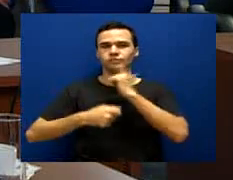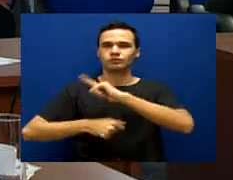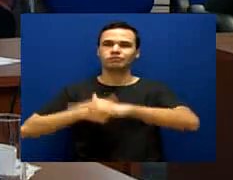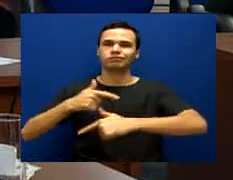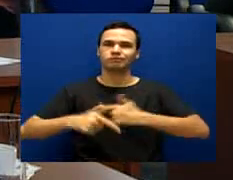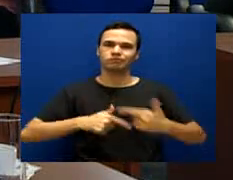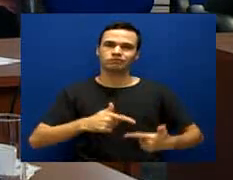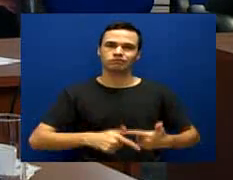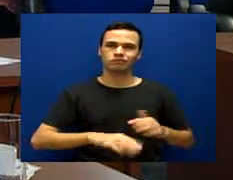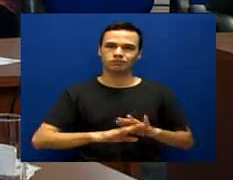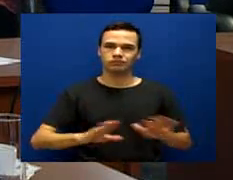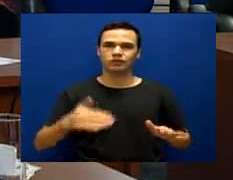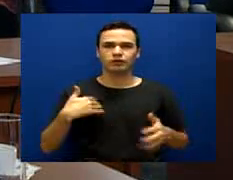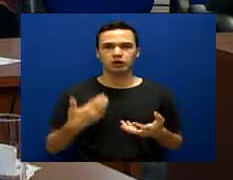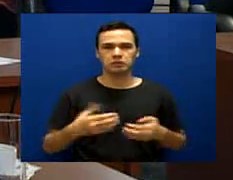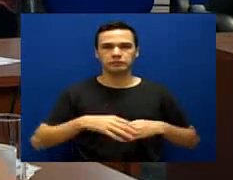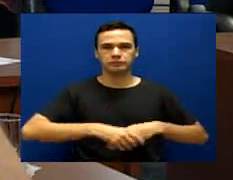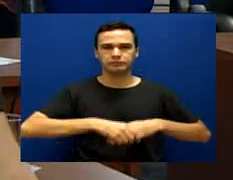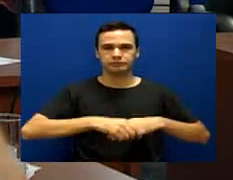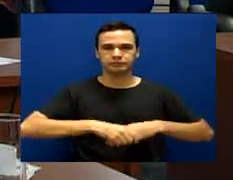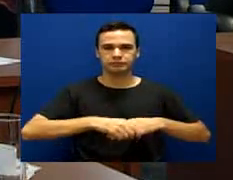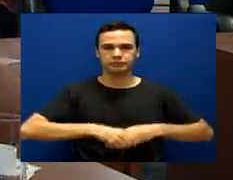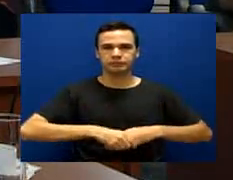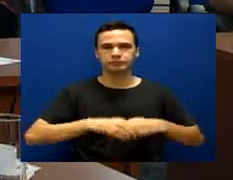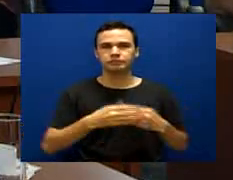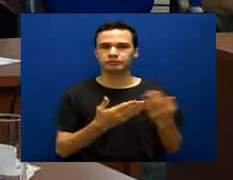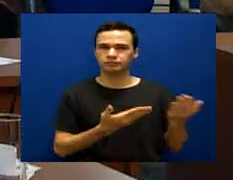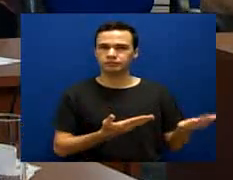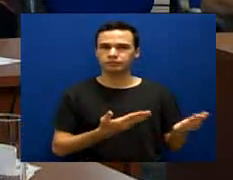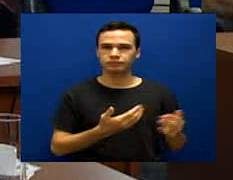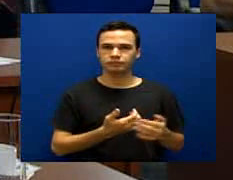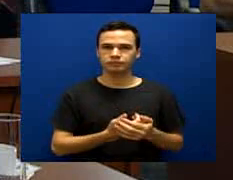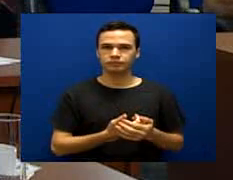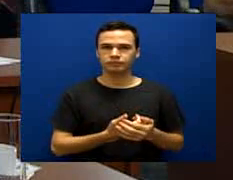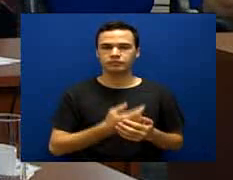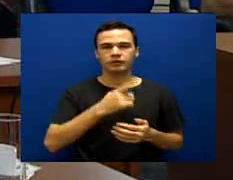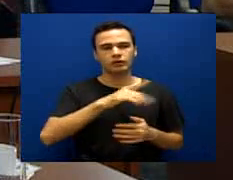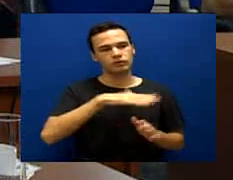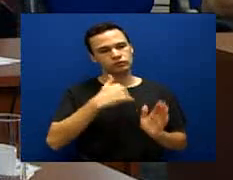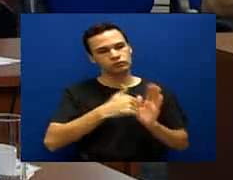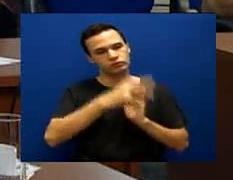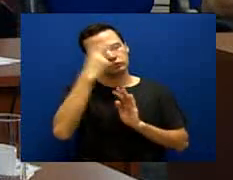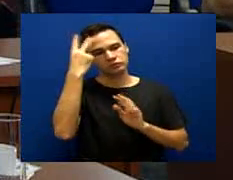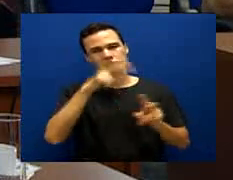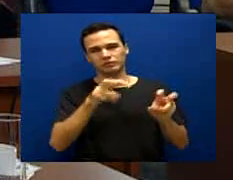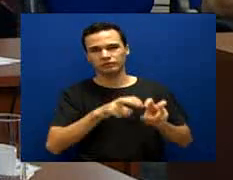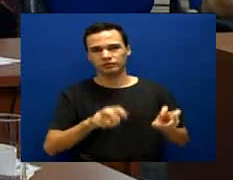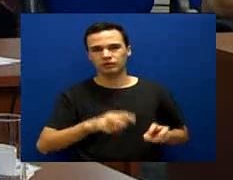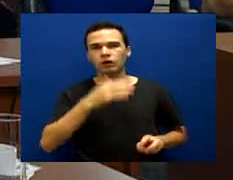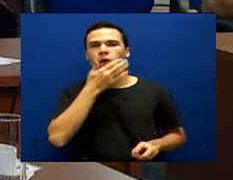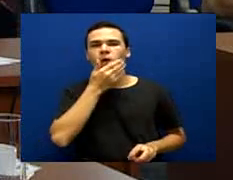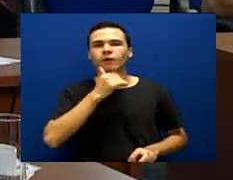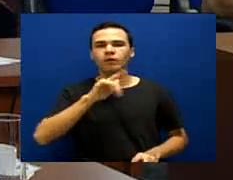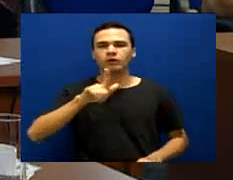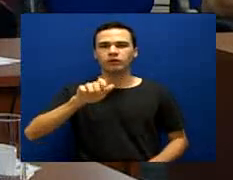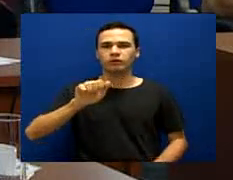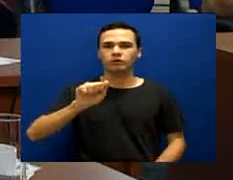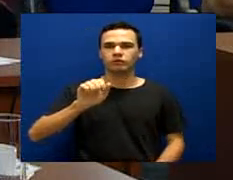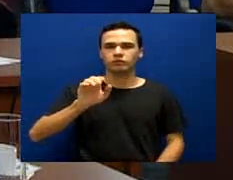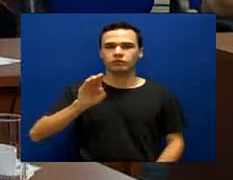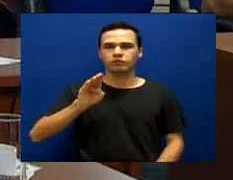de outro jeito, né? Quero cumprimentar também aqui o plenário, a galeria, na pessoa do Gabriel Bittencourt.